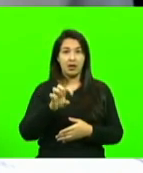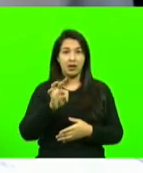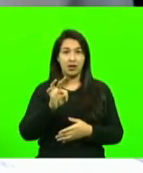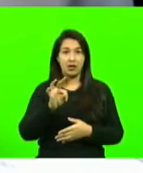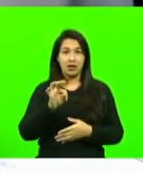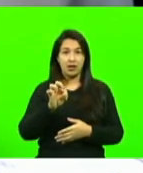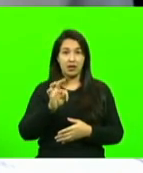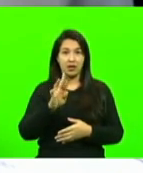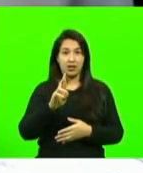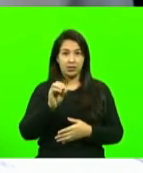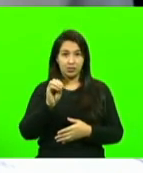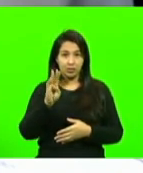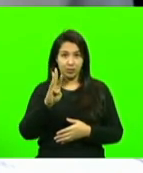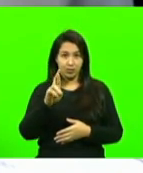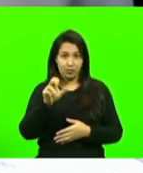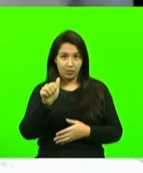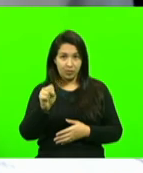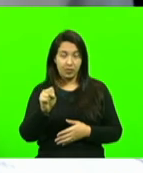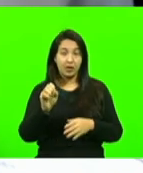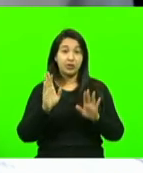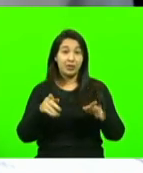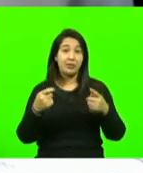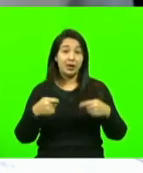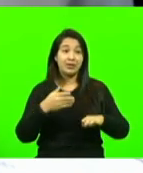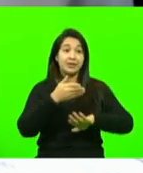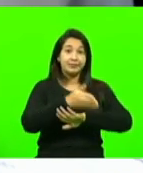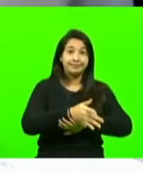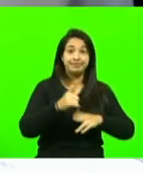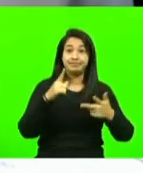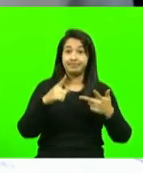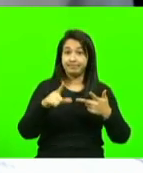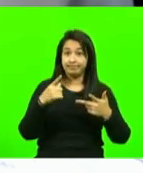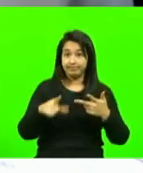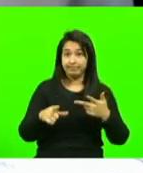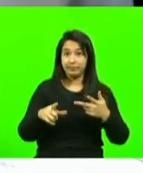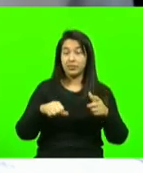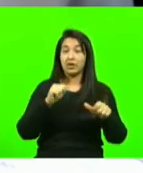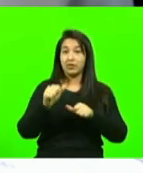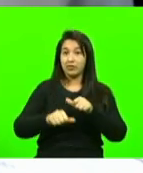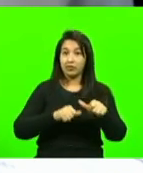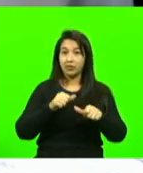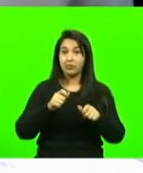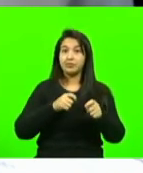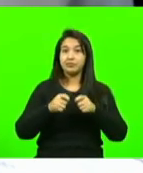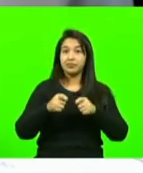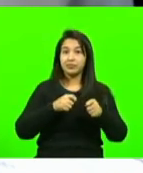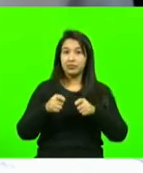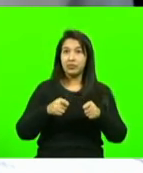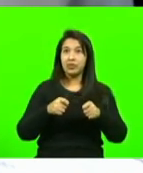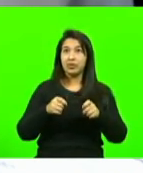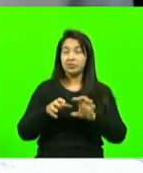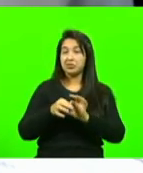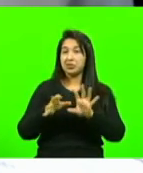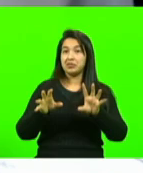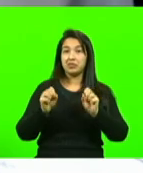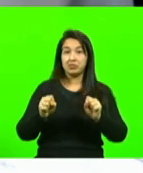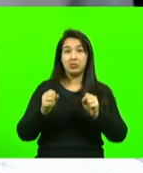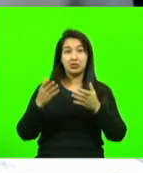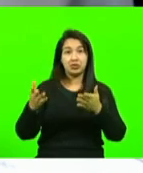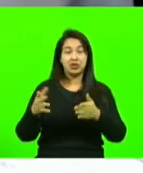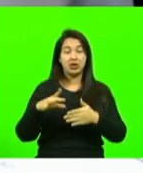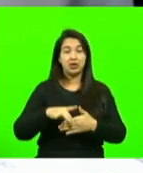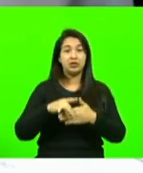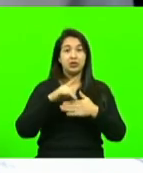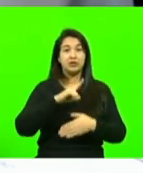nos últimos dias mas você precisa passar pelo legislativo reforma administrativa autoriza o chefe do Poder Executivo a um canetaço despachar e fechar